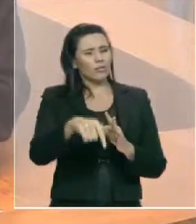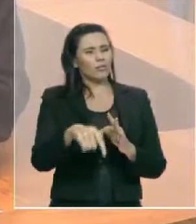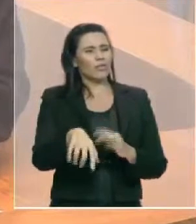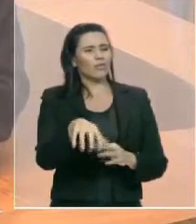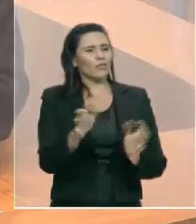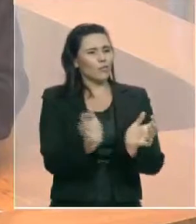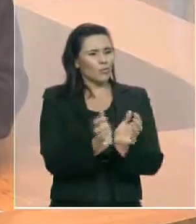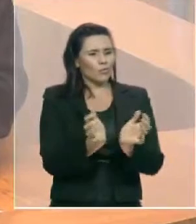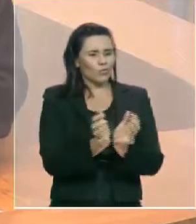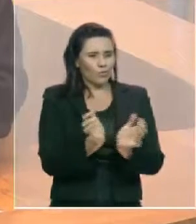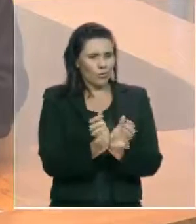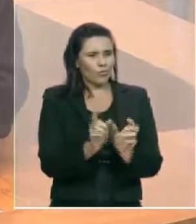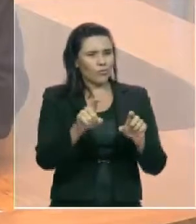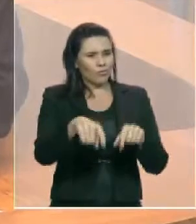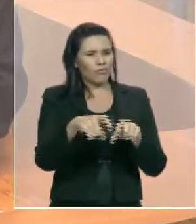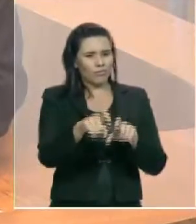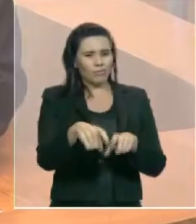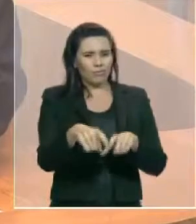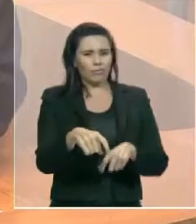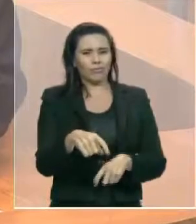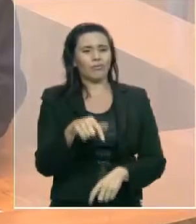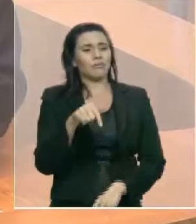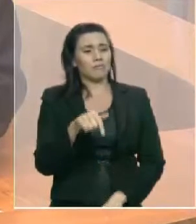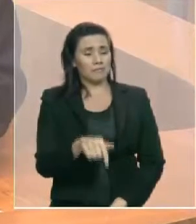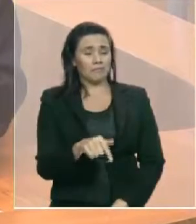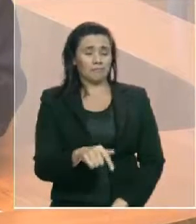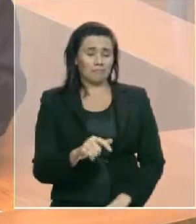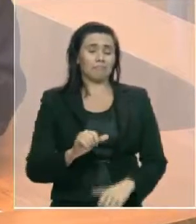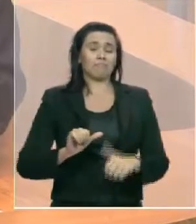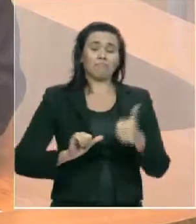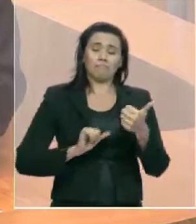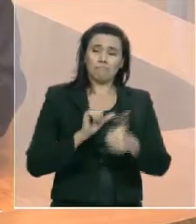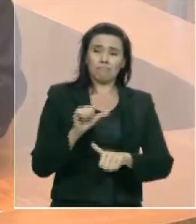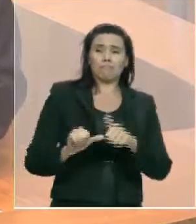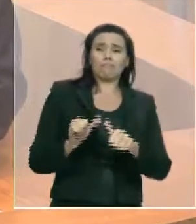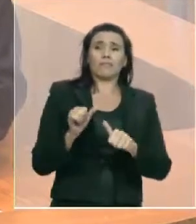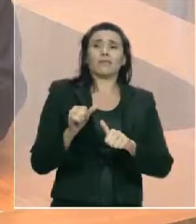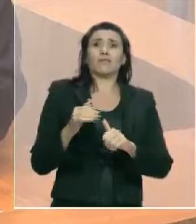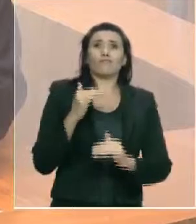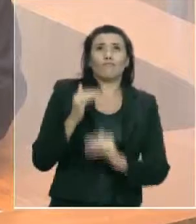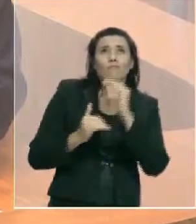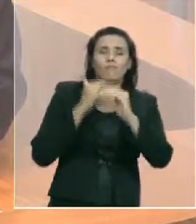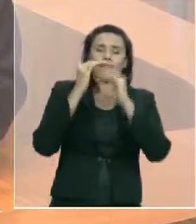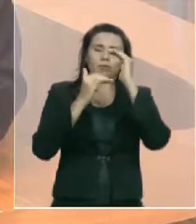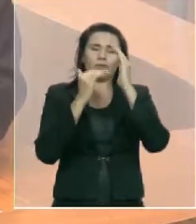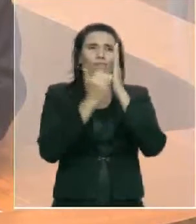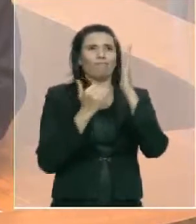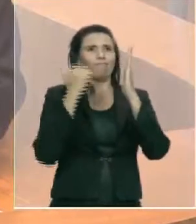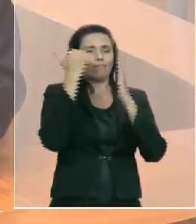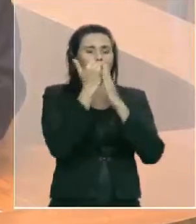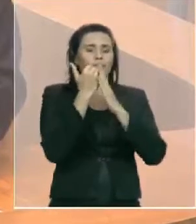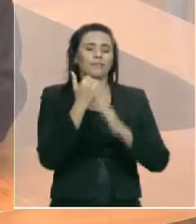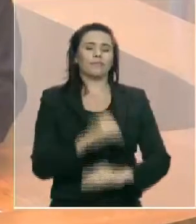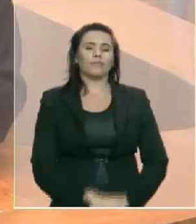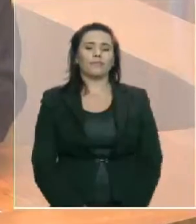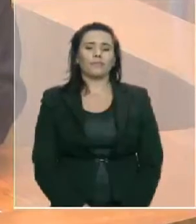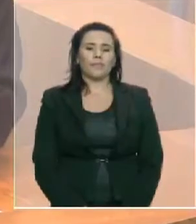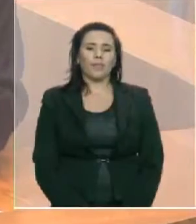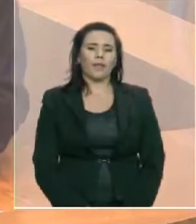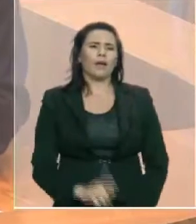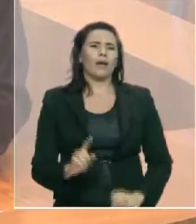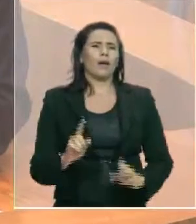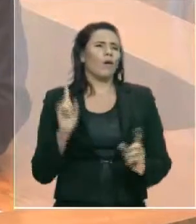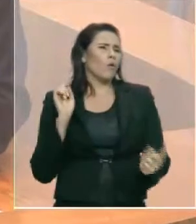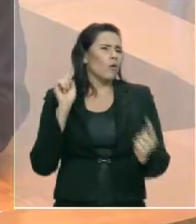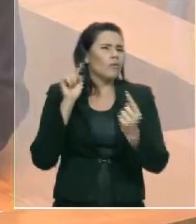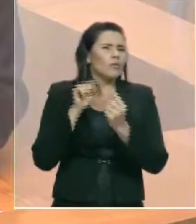se tornar aí médios produtores. O que nós queremos com isso é que as bancadas, tanto